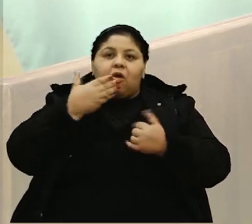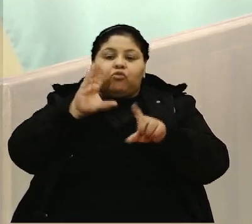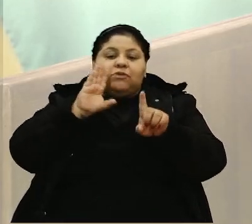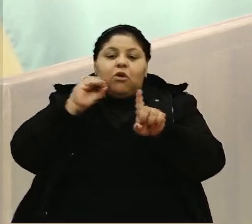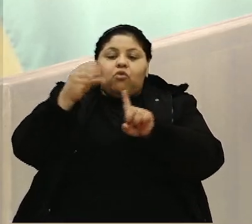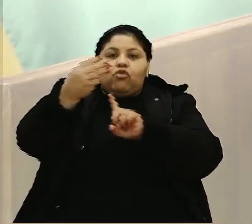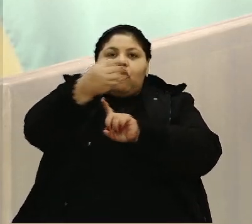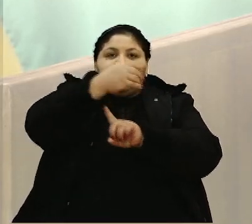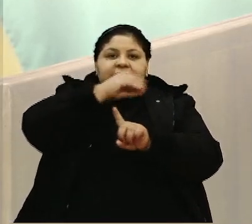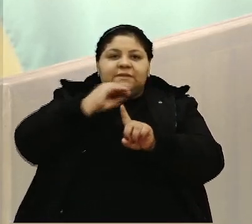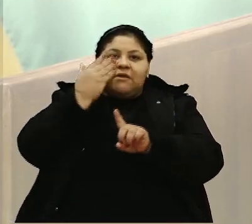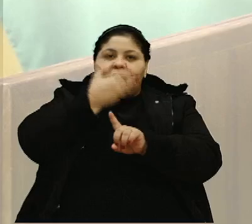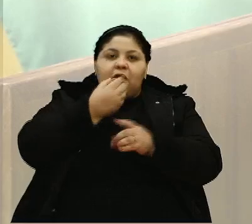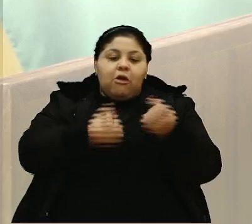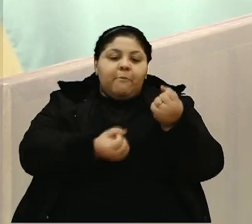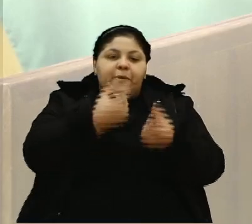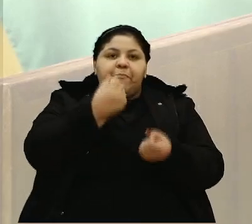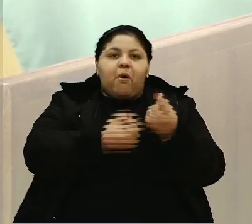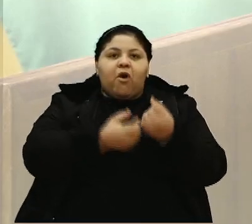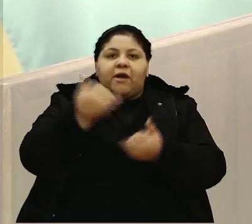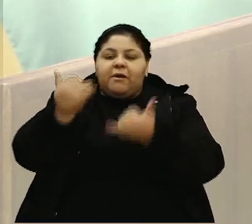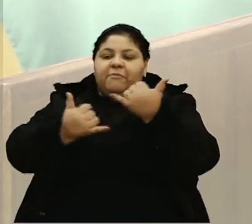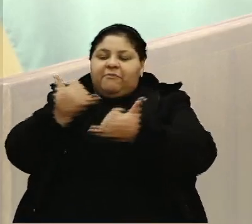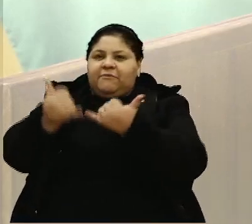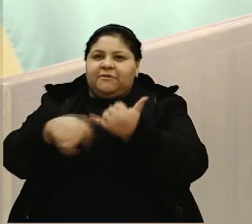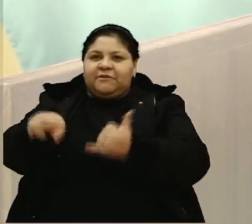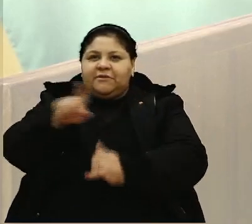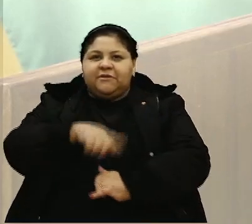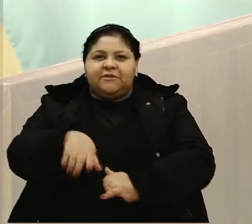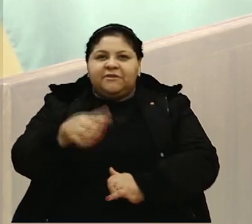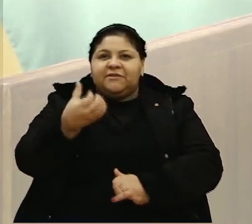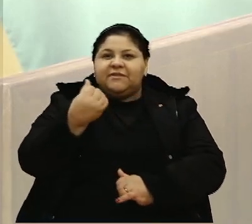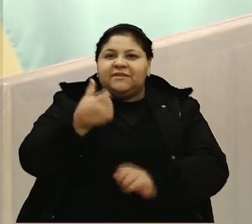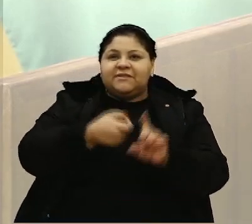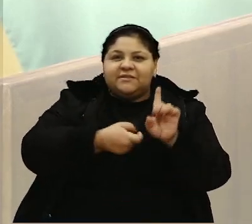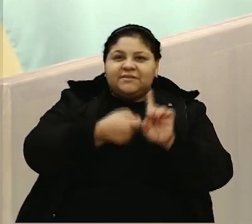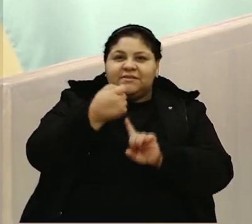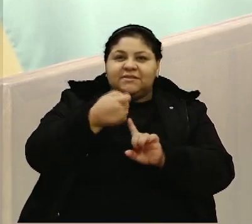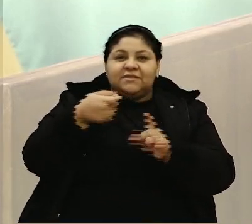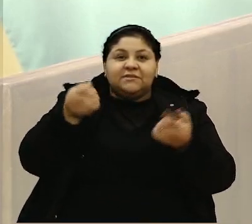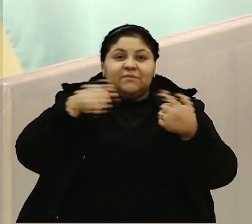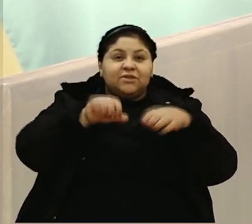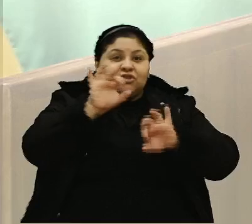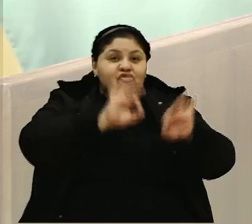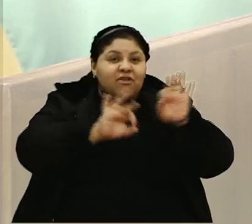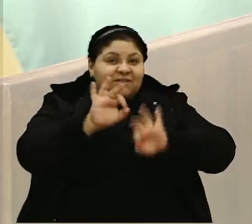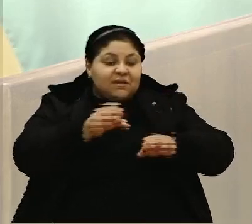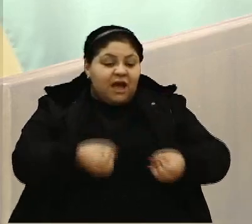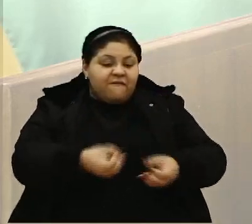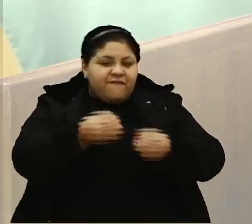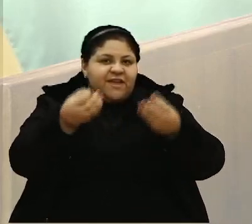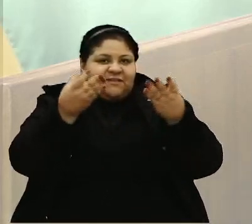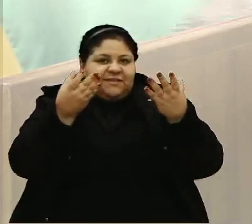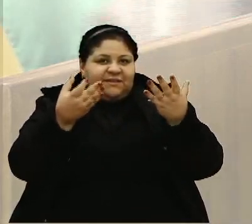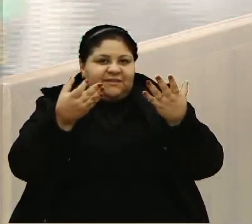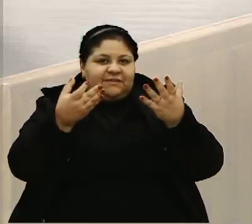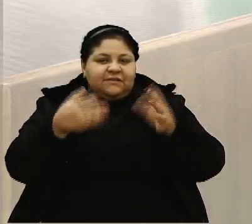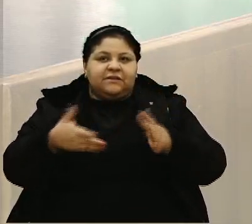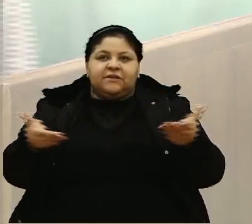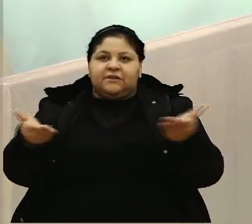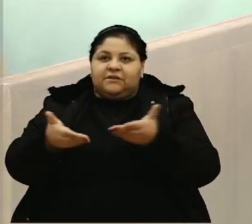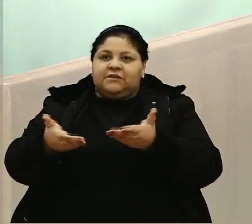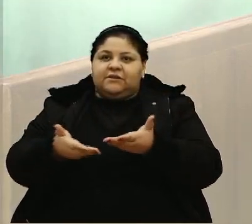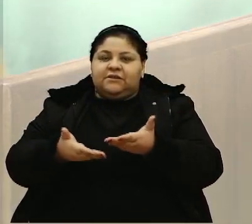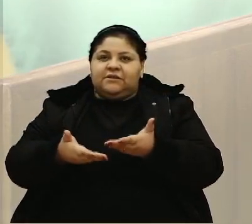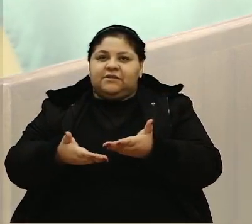brincadeiras. Para vocês terem uma ideia, 6 meses, 5 meses precisa para organizar a festa. Vamos ter um almoço